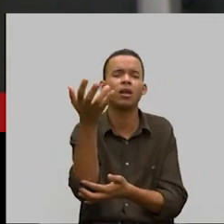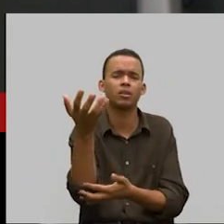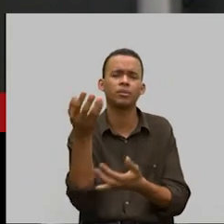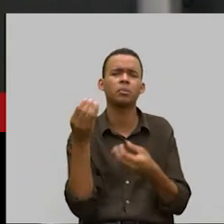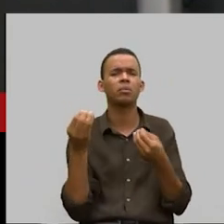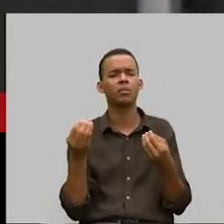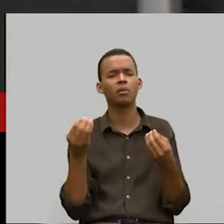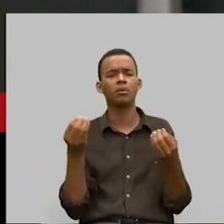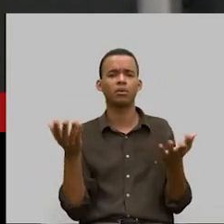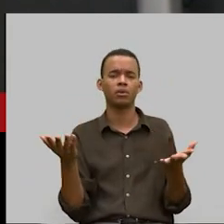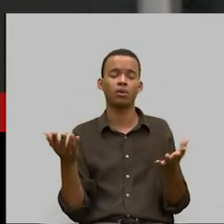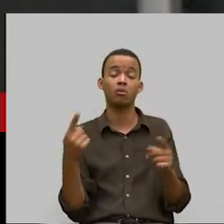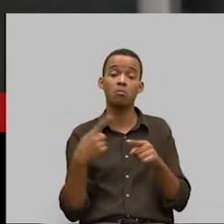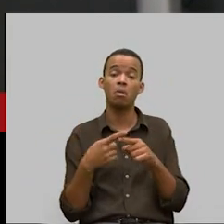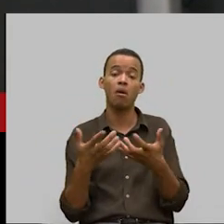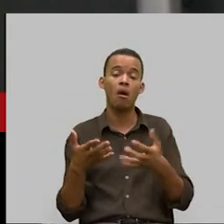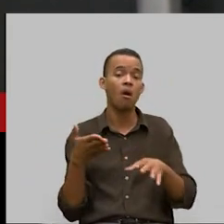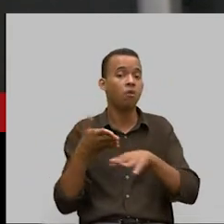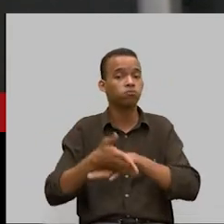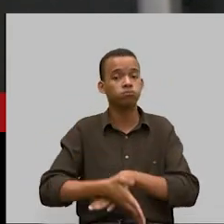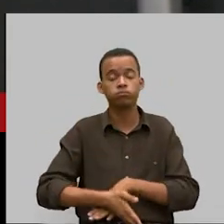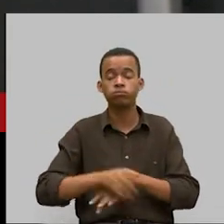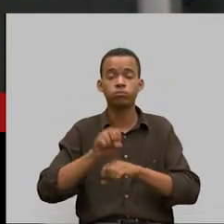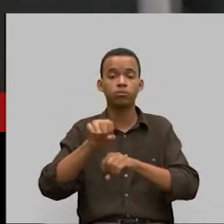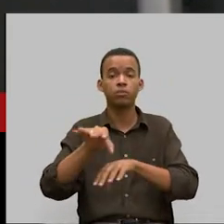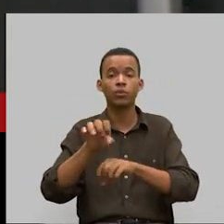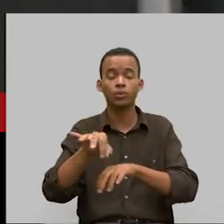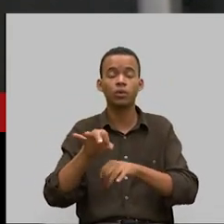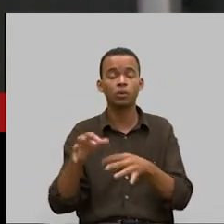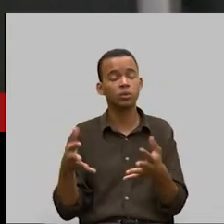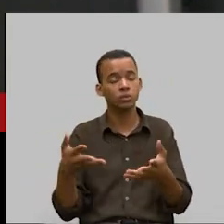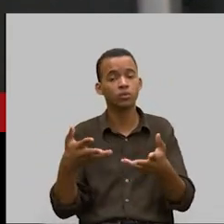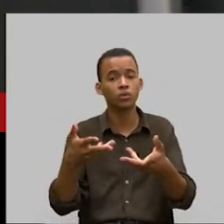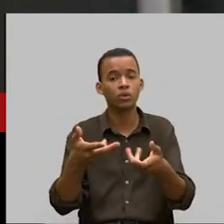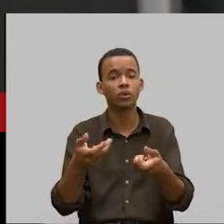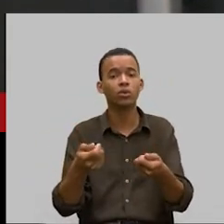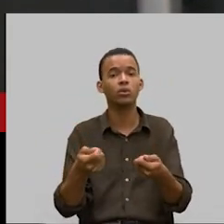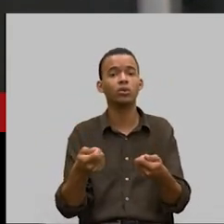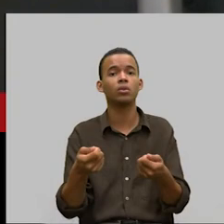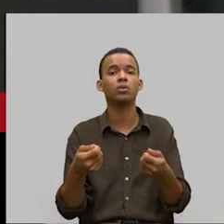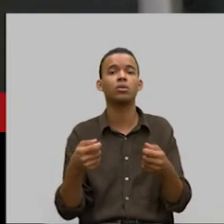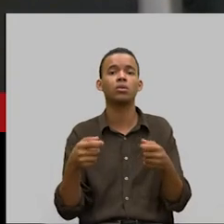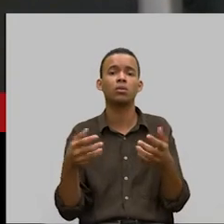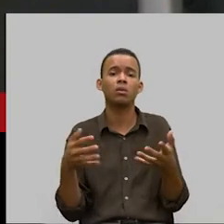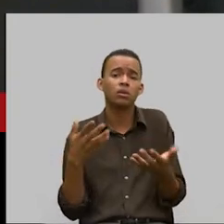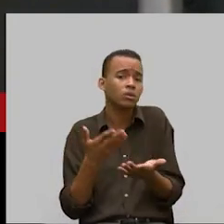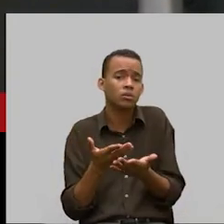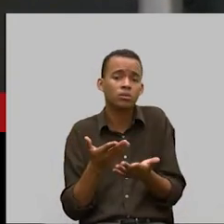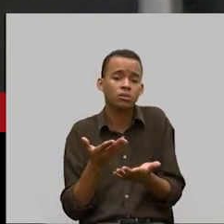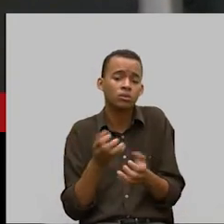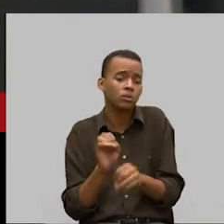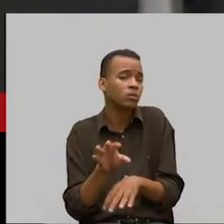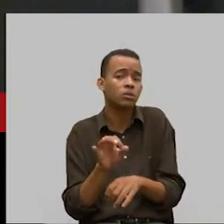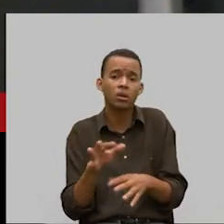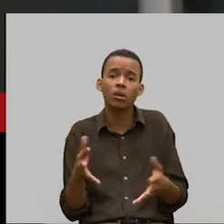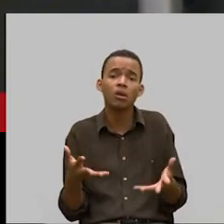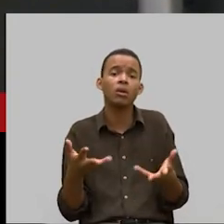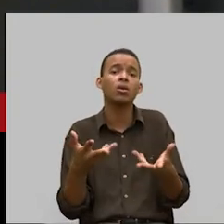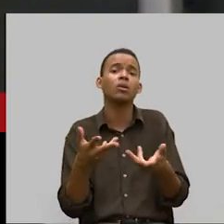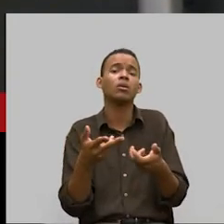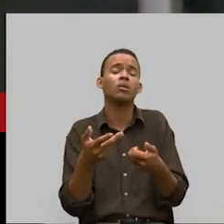direito de ter acesso a uma educação de qualidade a uma educação de qualidade